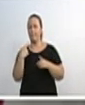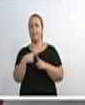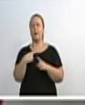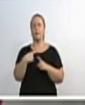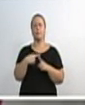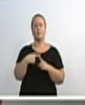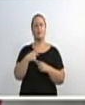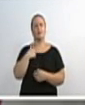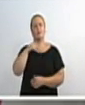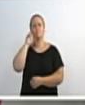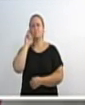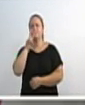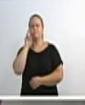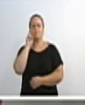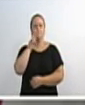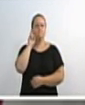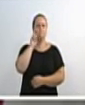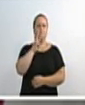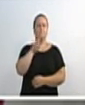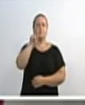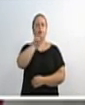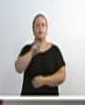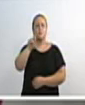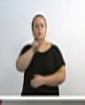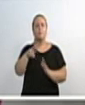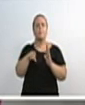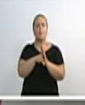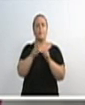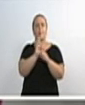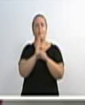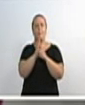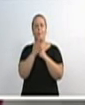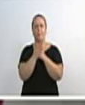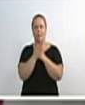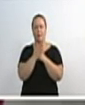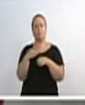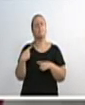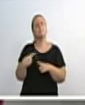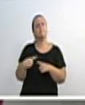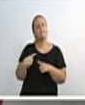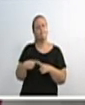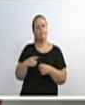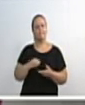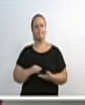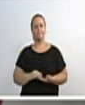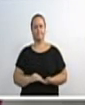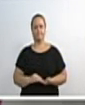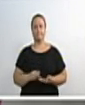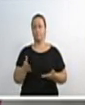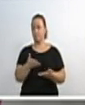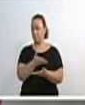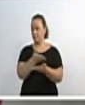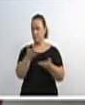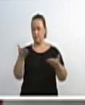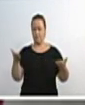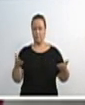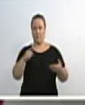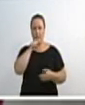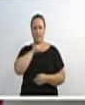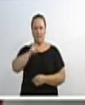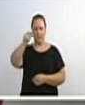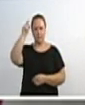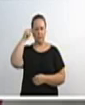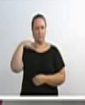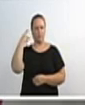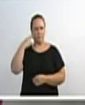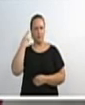que se encontra hoje a Associação de Moradores do município de Blumenau. Por quê? Vocês, uma boa parte dos vereadores mais antigos,